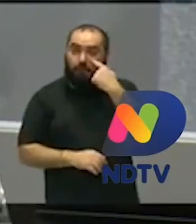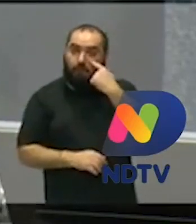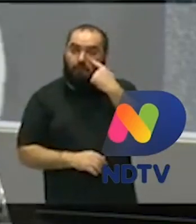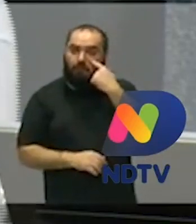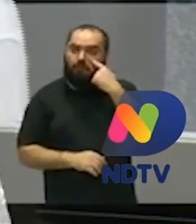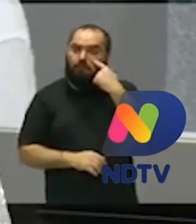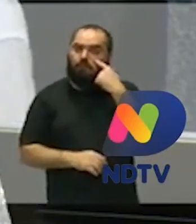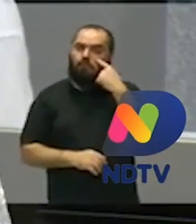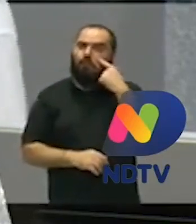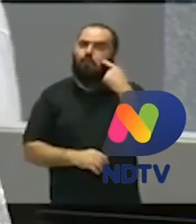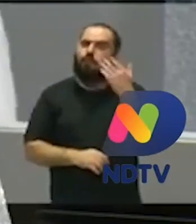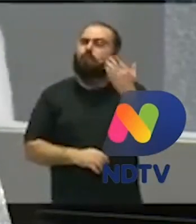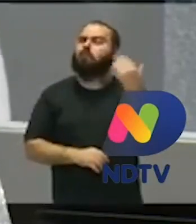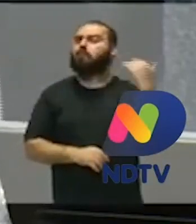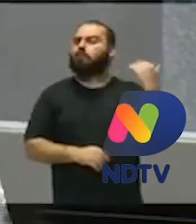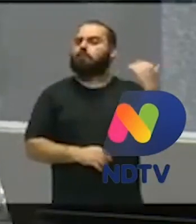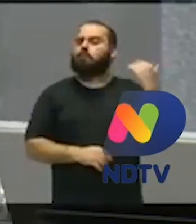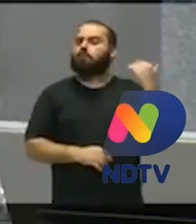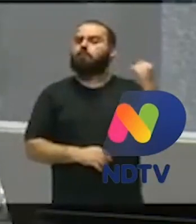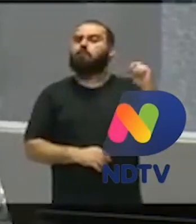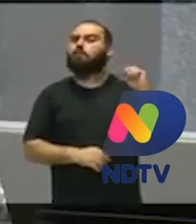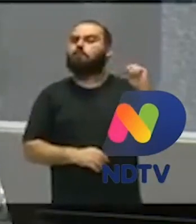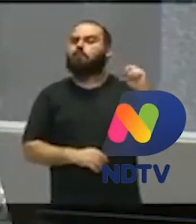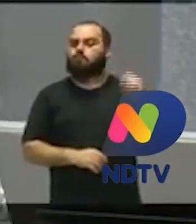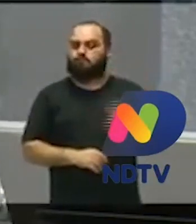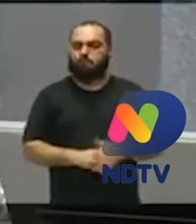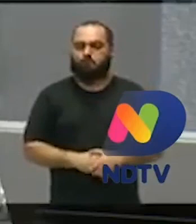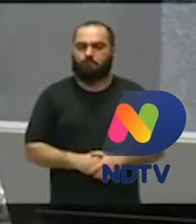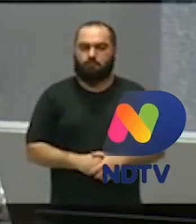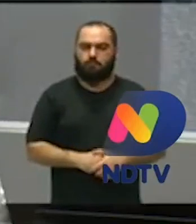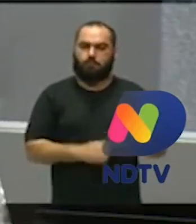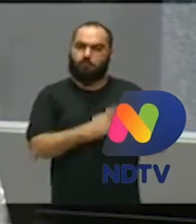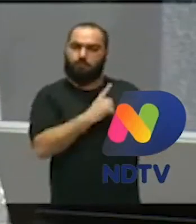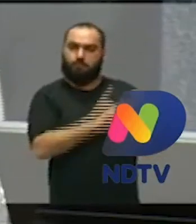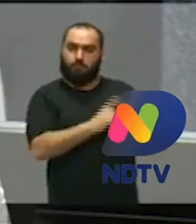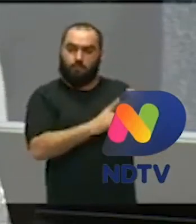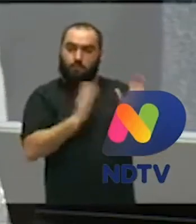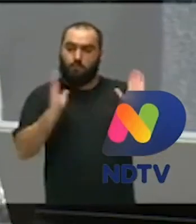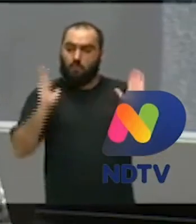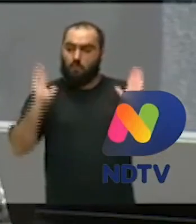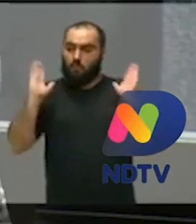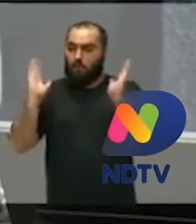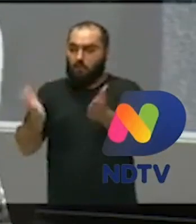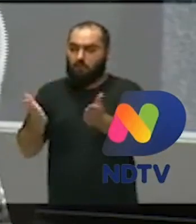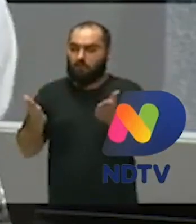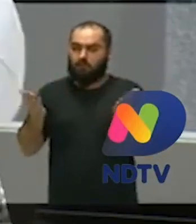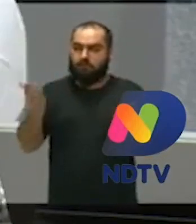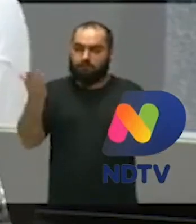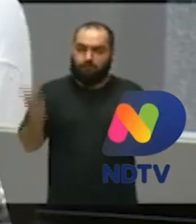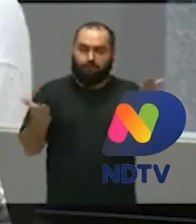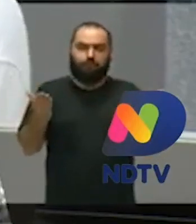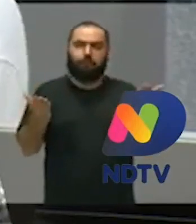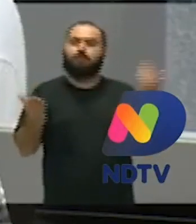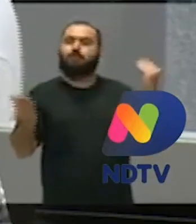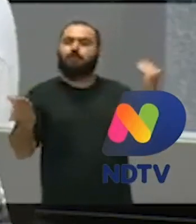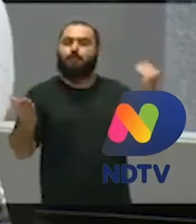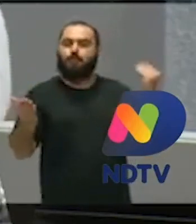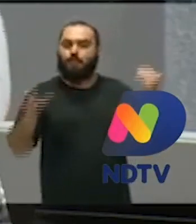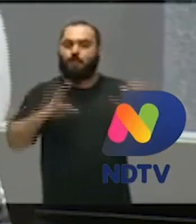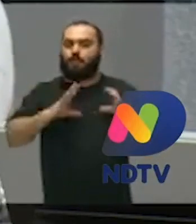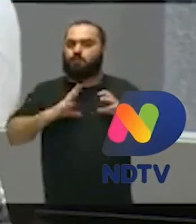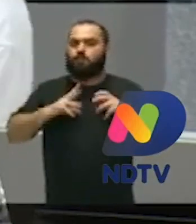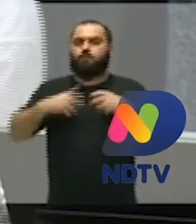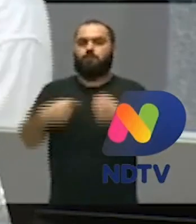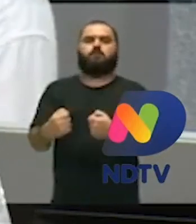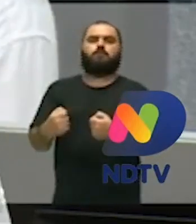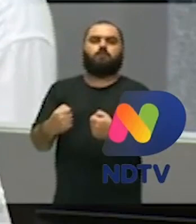um pouquinho ali atrás e vamos O que é a nossa cidade hoje pela nossa coragem a